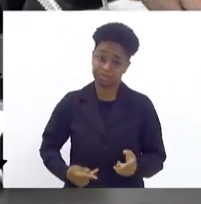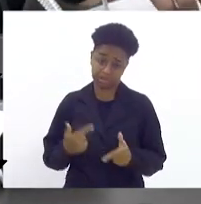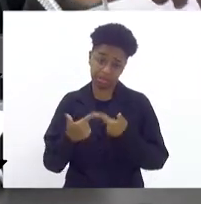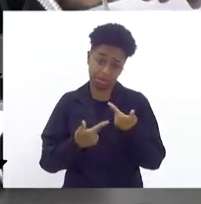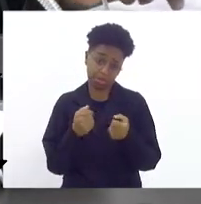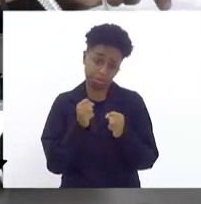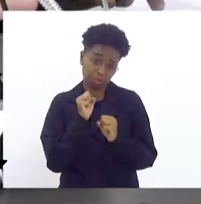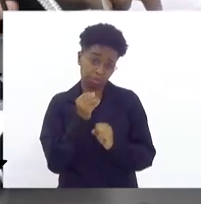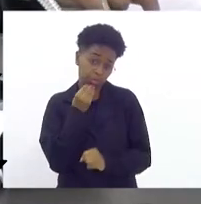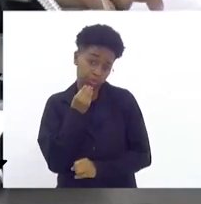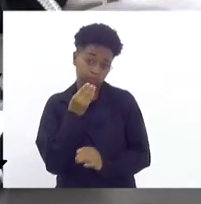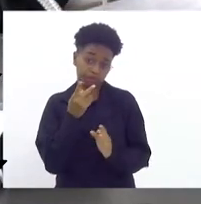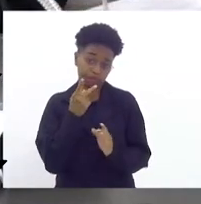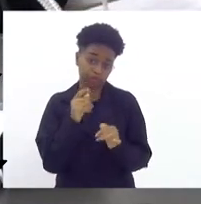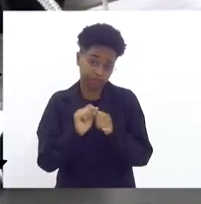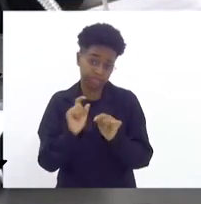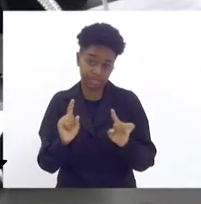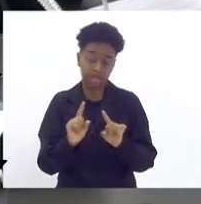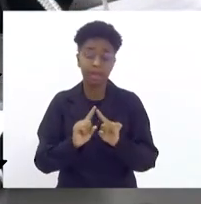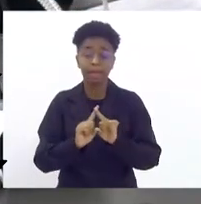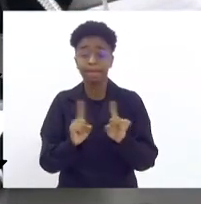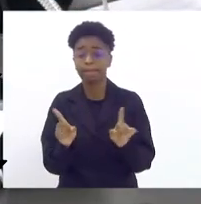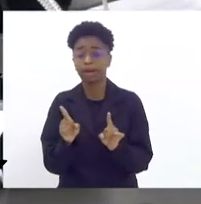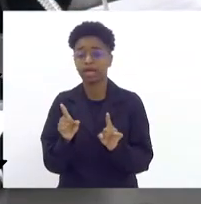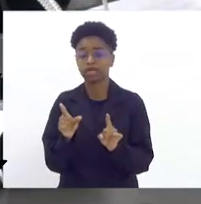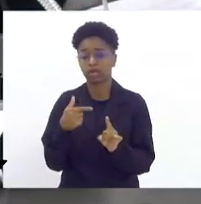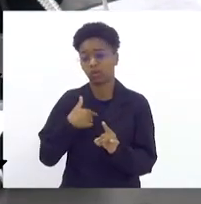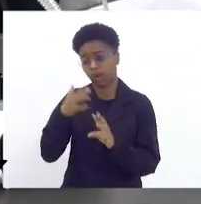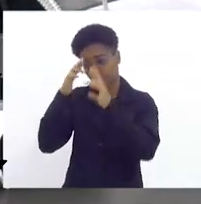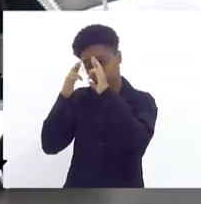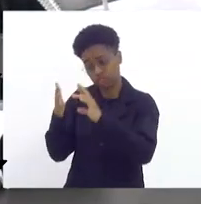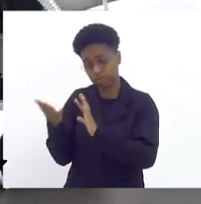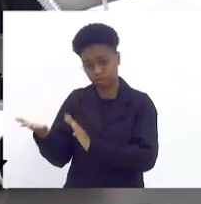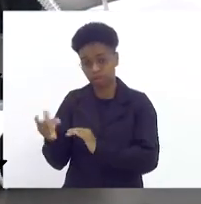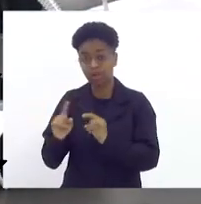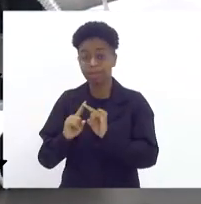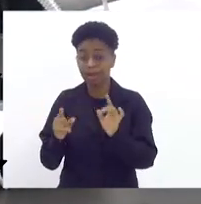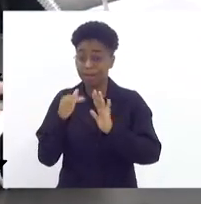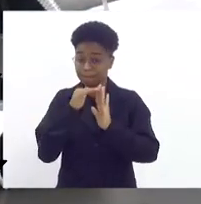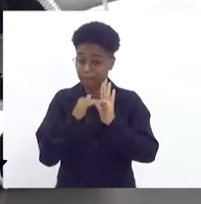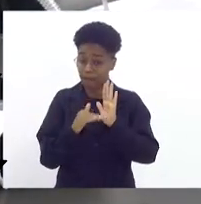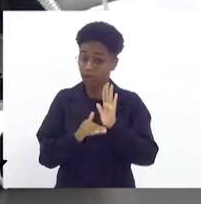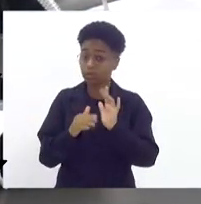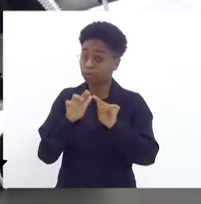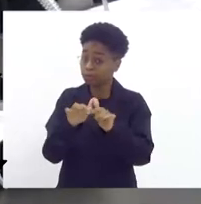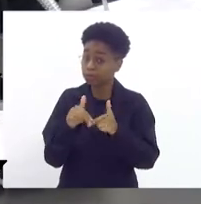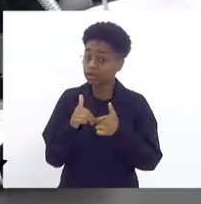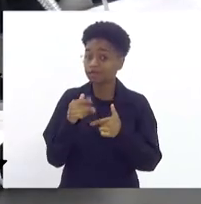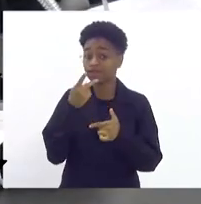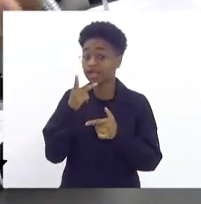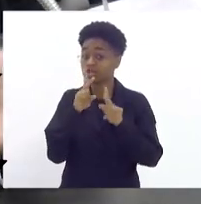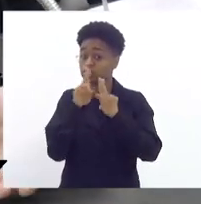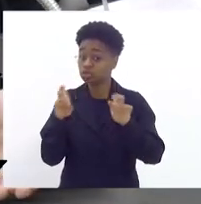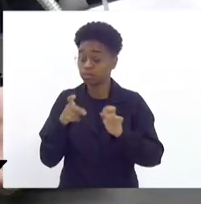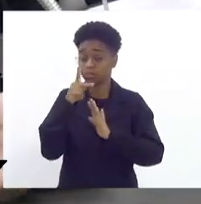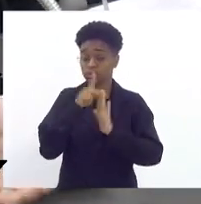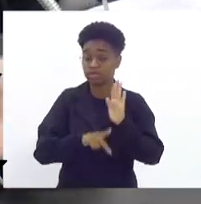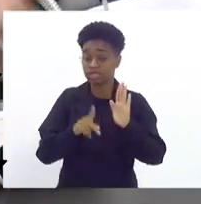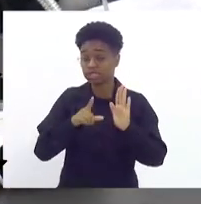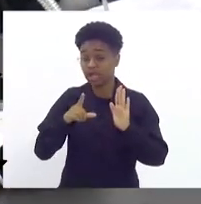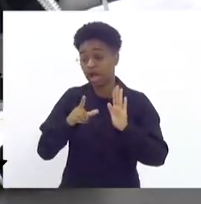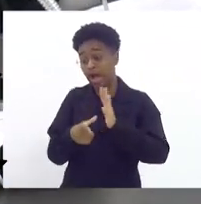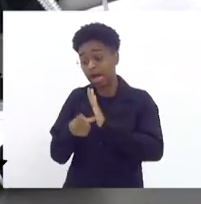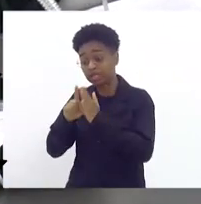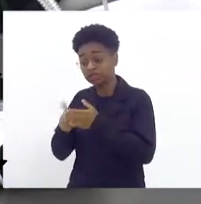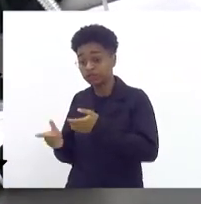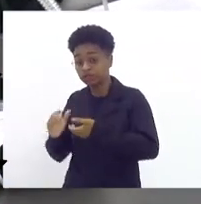até fazer, no respeito ao mandato de Vossa Excelência e ao posicionamento na comissão. Mas essa pauta é justamente para tratar os projetos que estavam fora e que